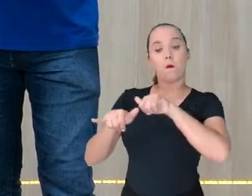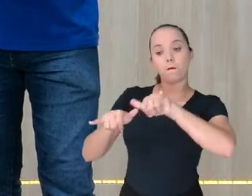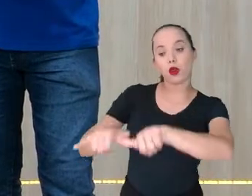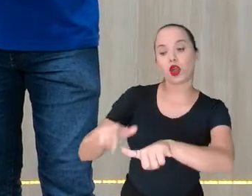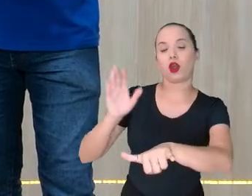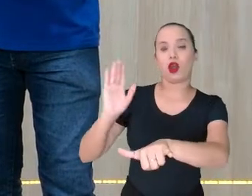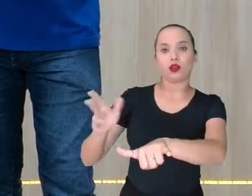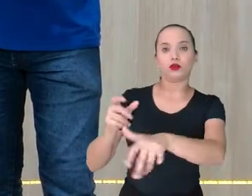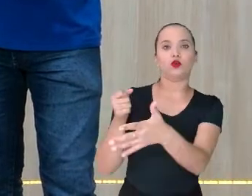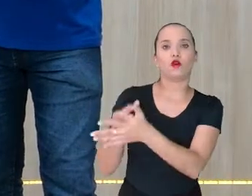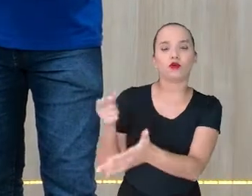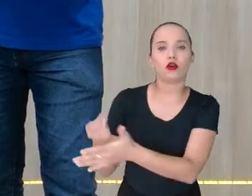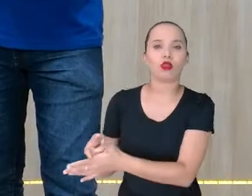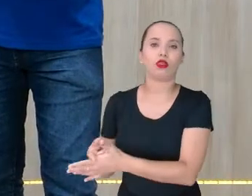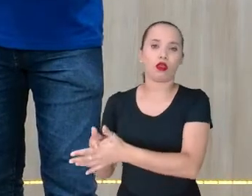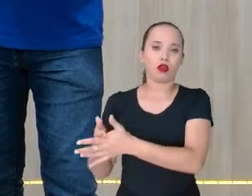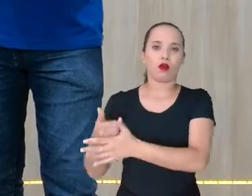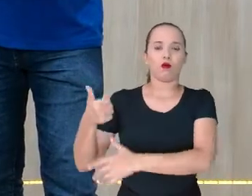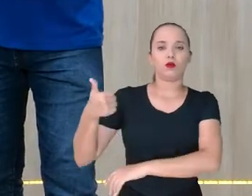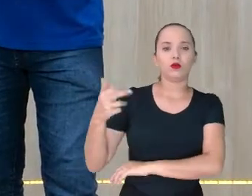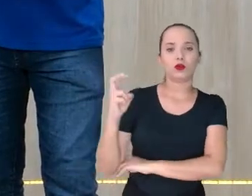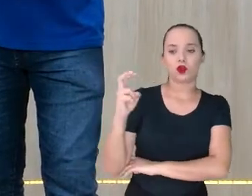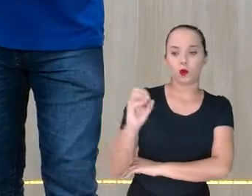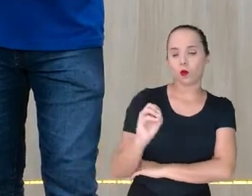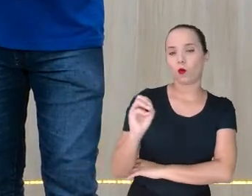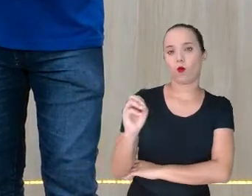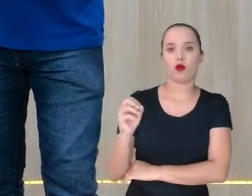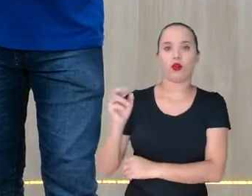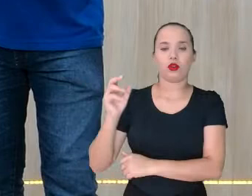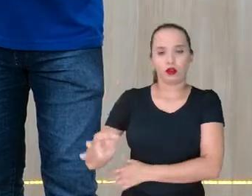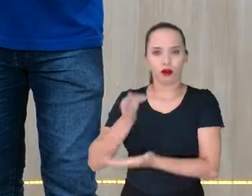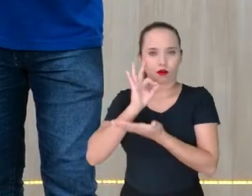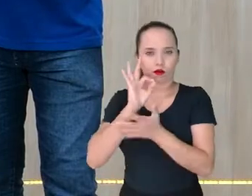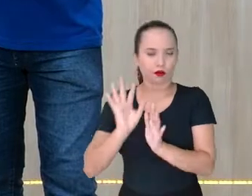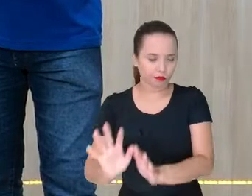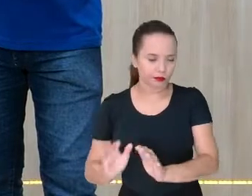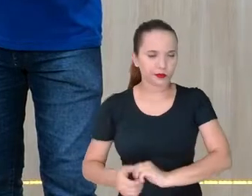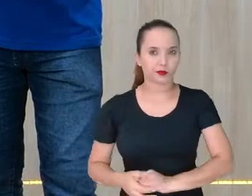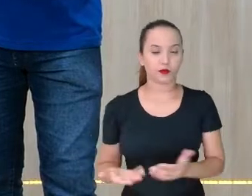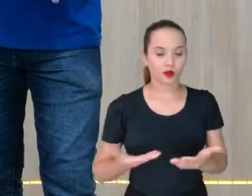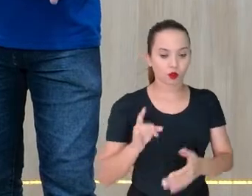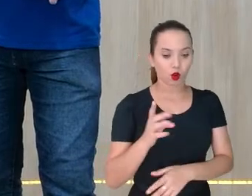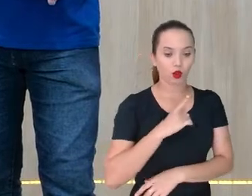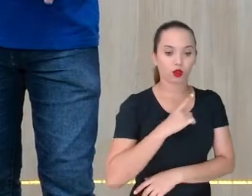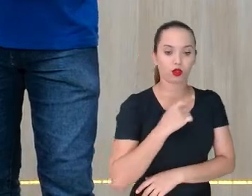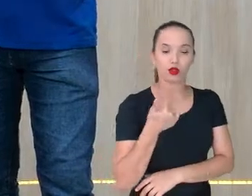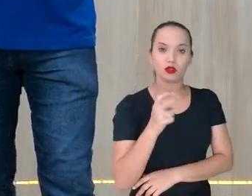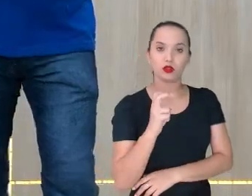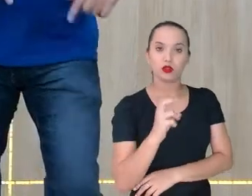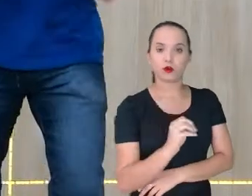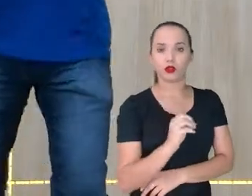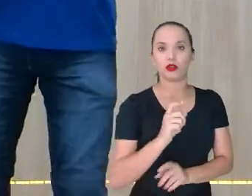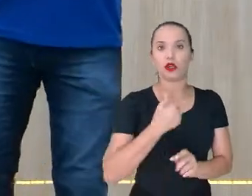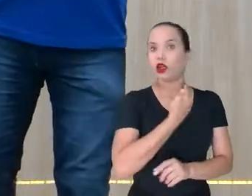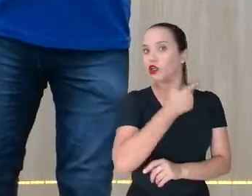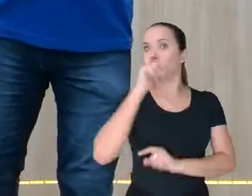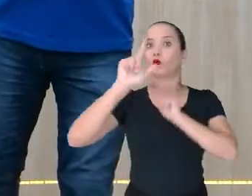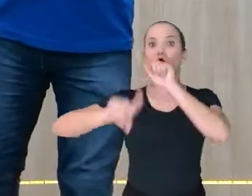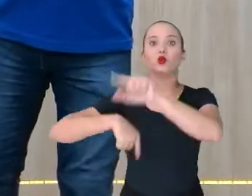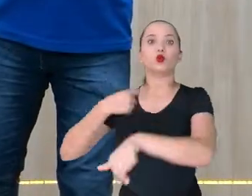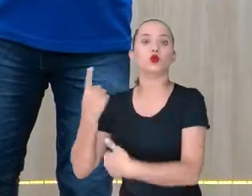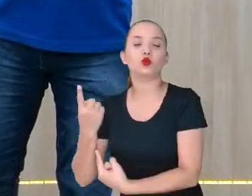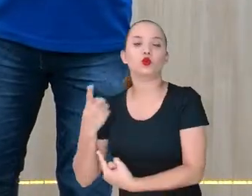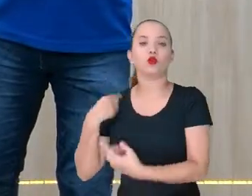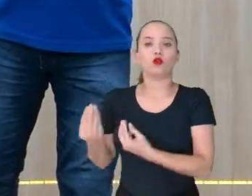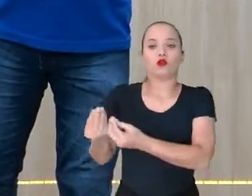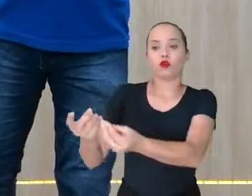Gilson, do Rostinho Rostinho Lindo, já foi 50 pacotes de café, só tem 50. Aí no outro dia eu vou levar mais